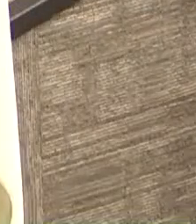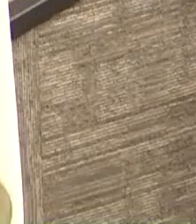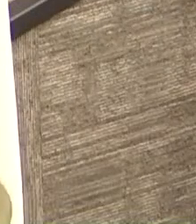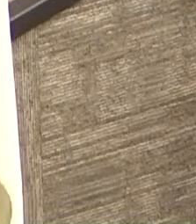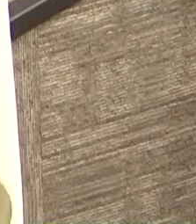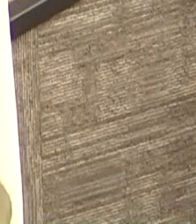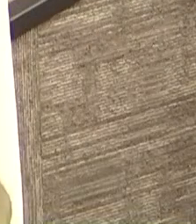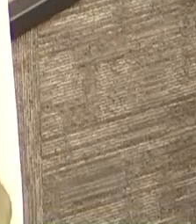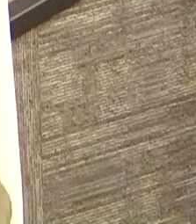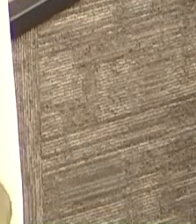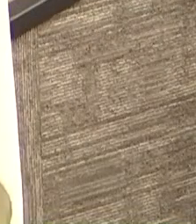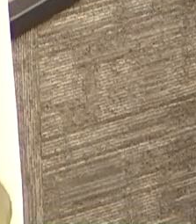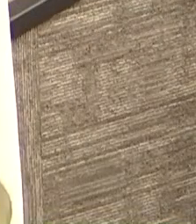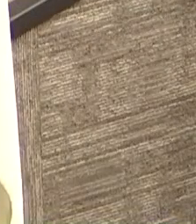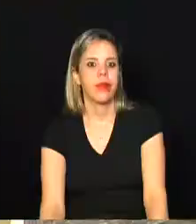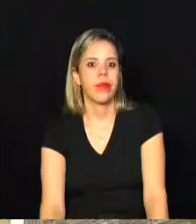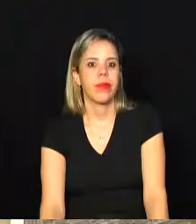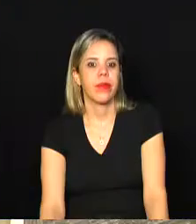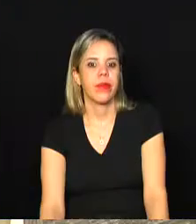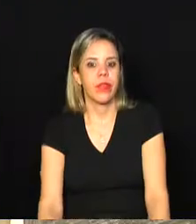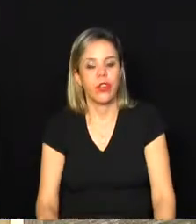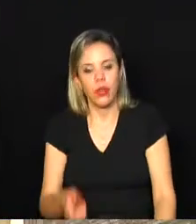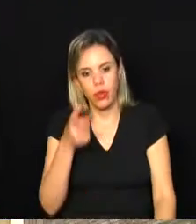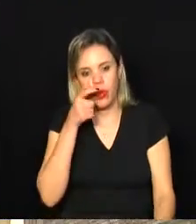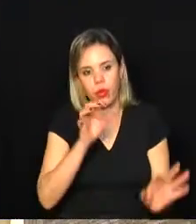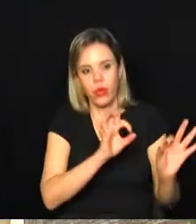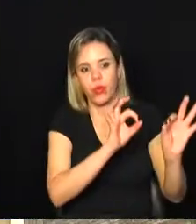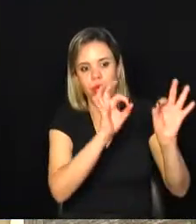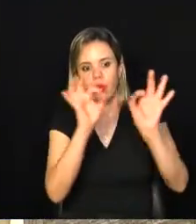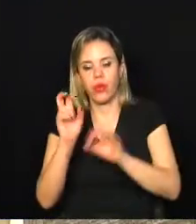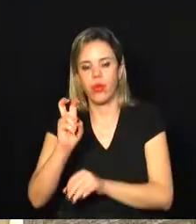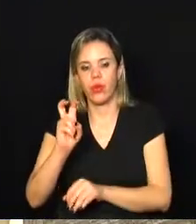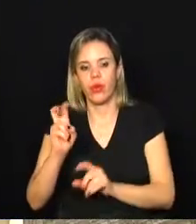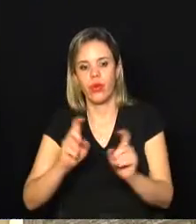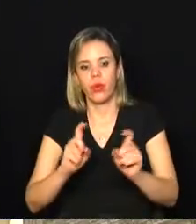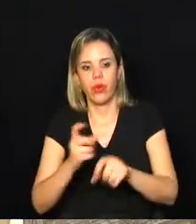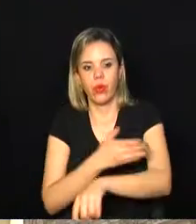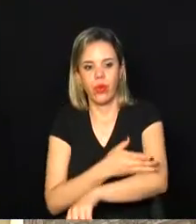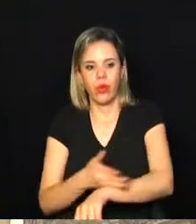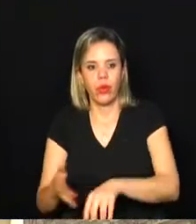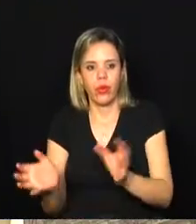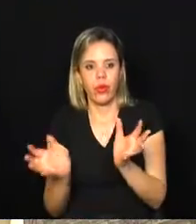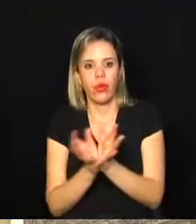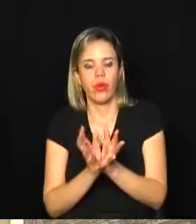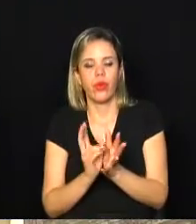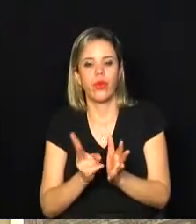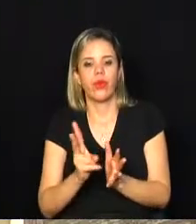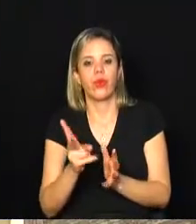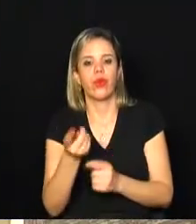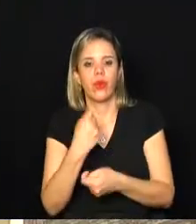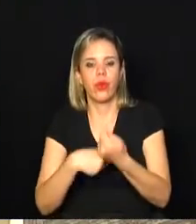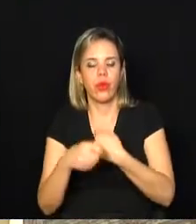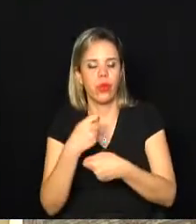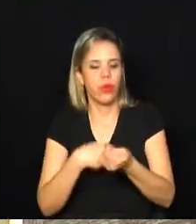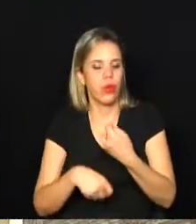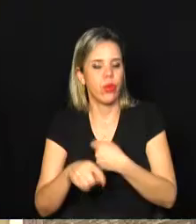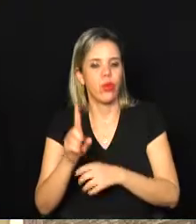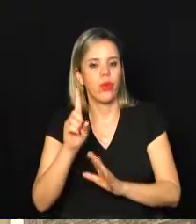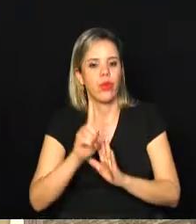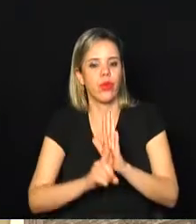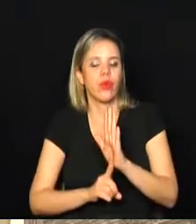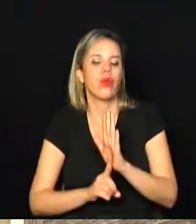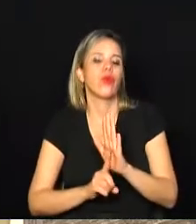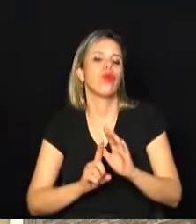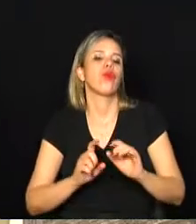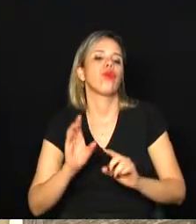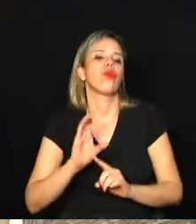é muito bem nós acompanhamos a quinta reunião ordinária da comissão permanente de economia e defesa dos direitos do